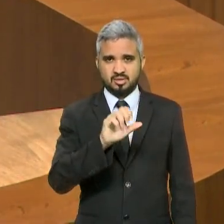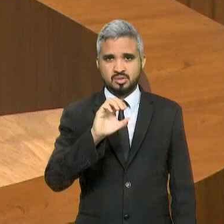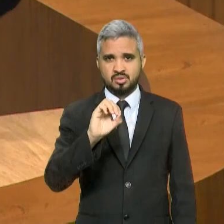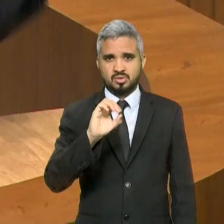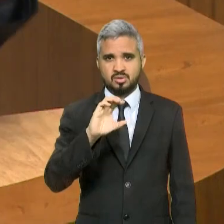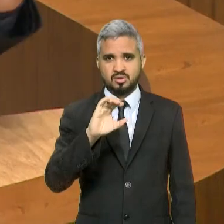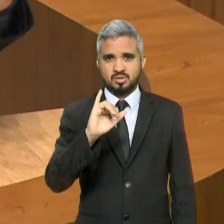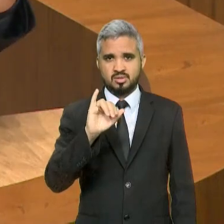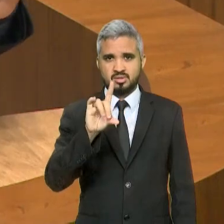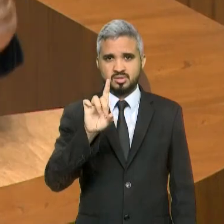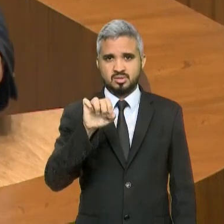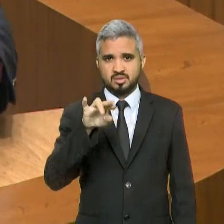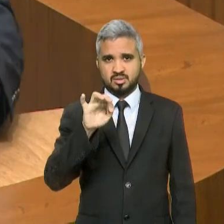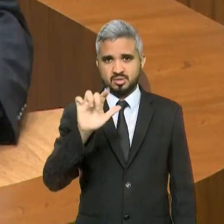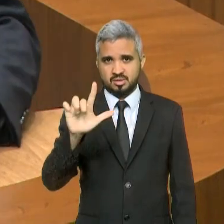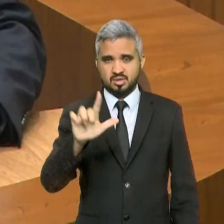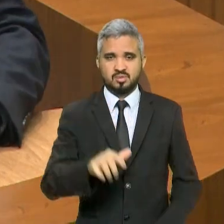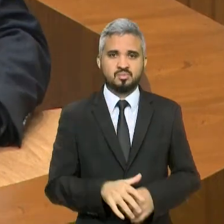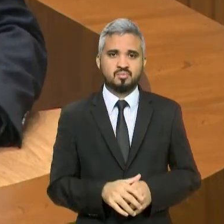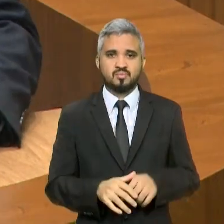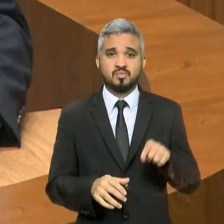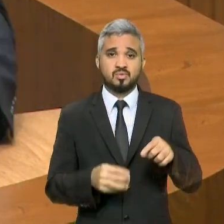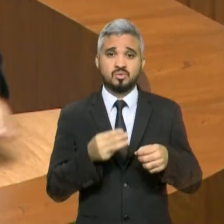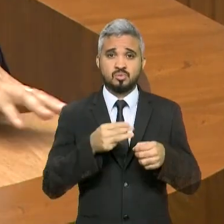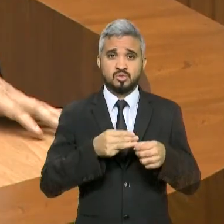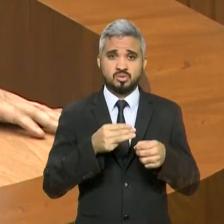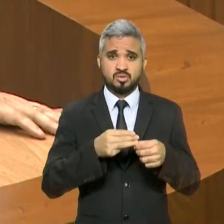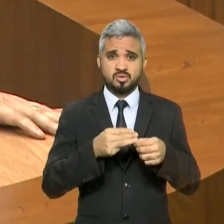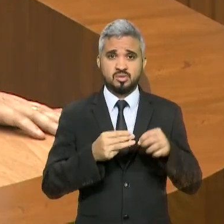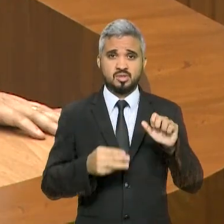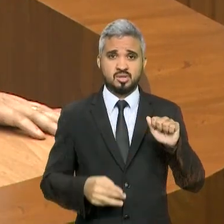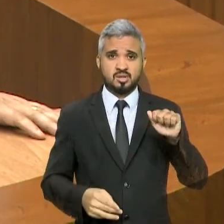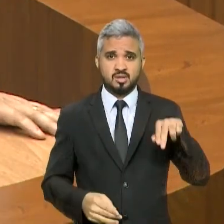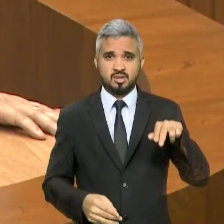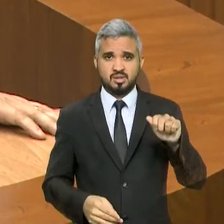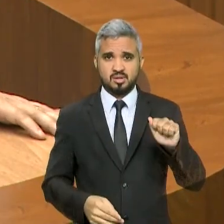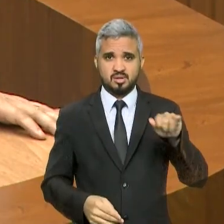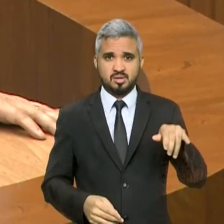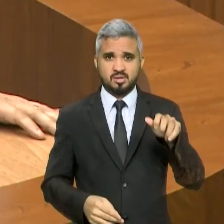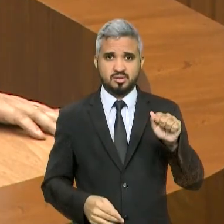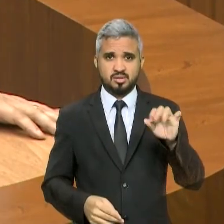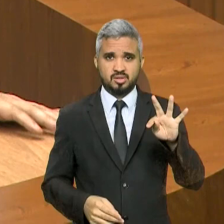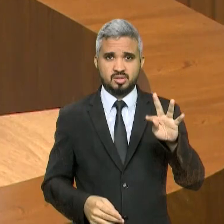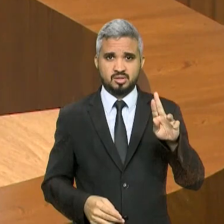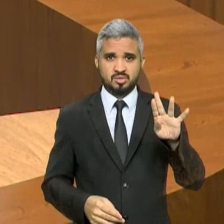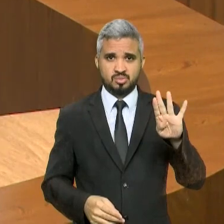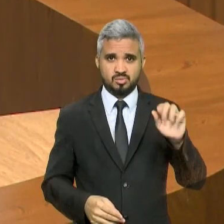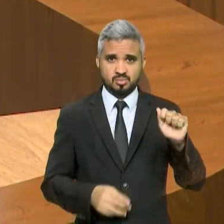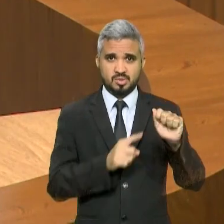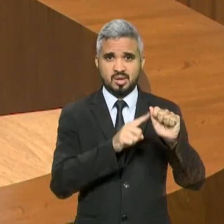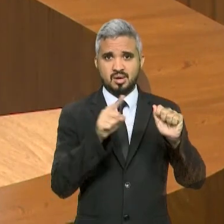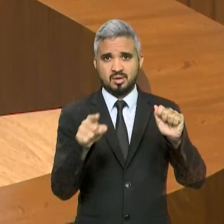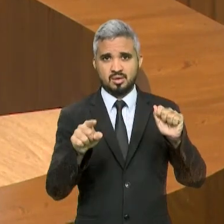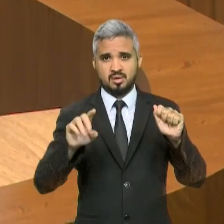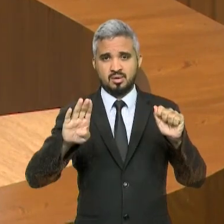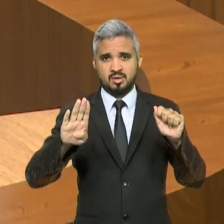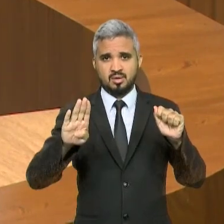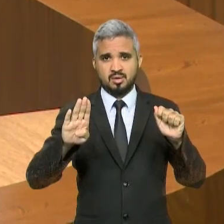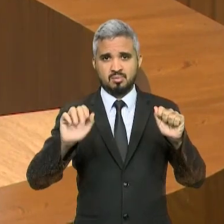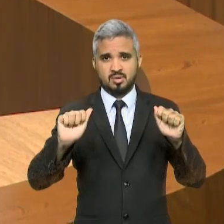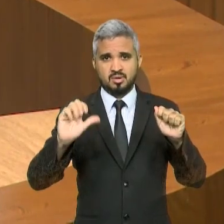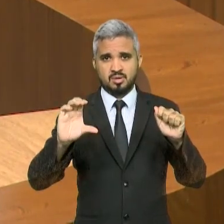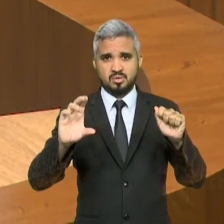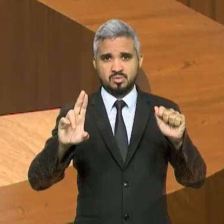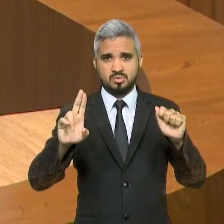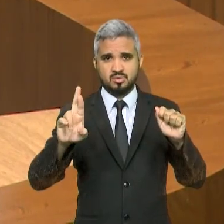liga o município de Anajatuba a Bacurituba. Todas as vezes que chega às eleições, deputado